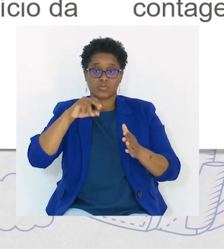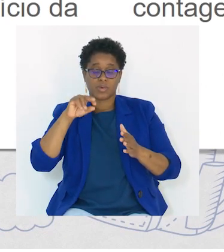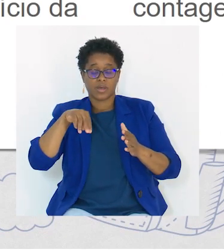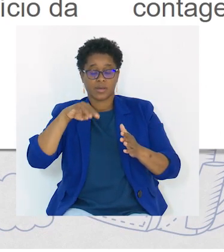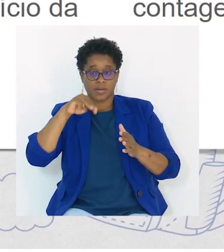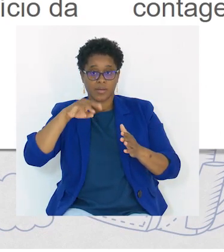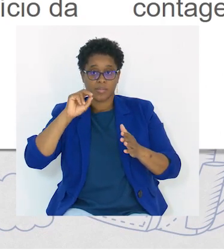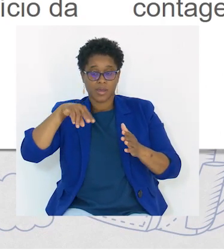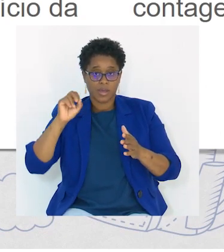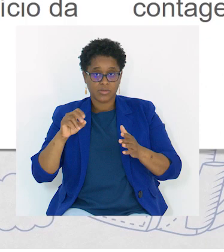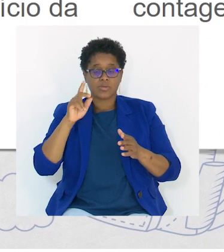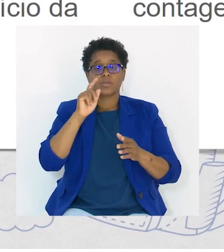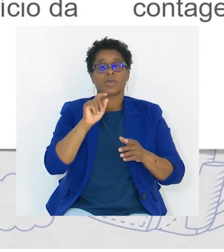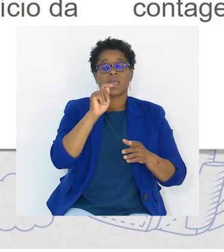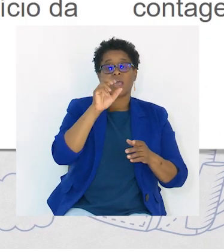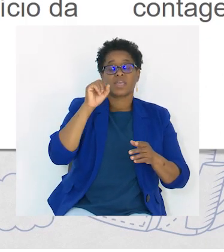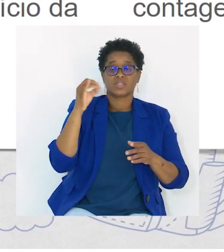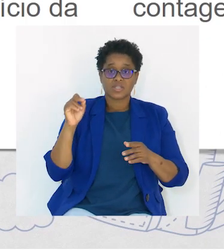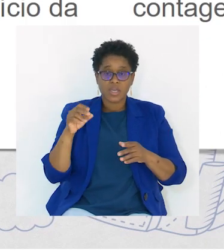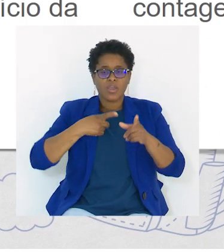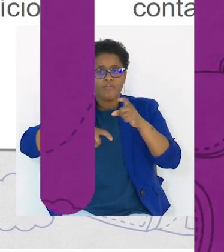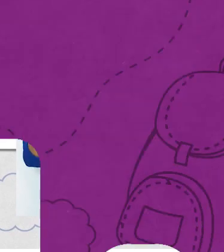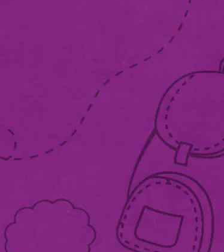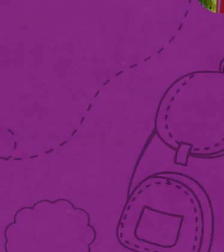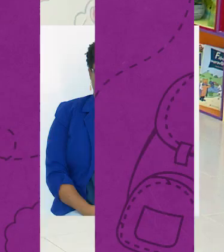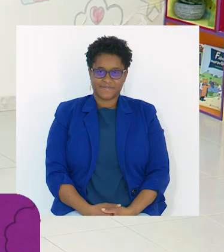profeta Maomé de Meca para a Medina.